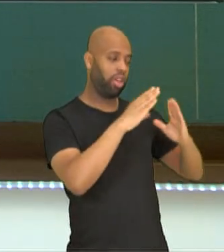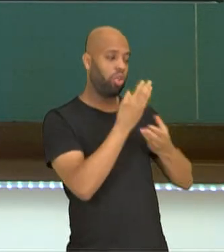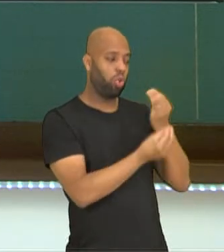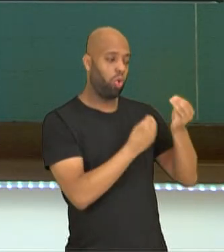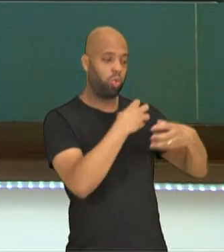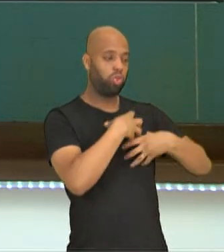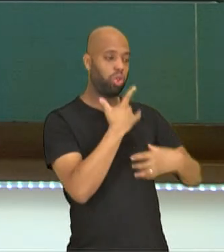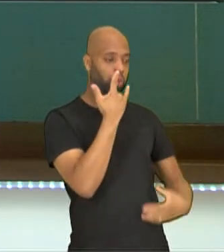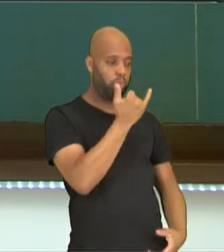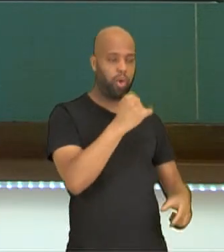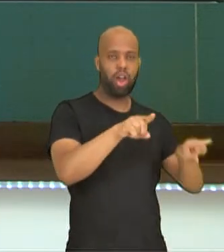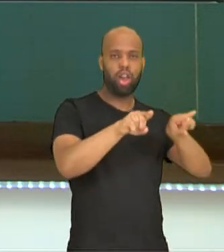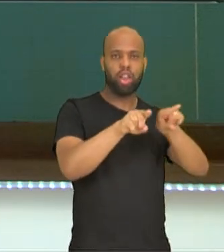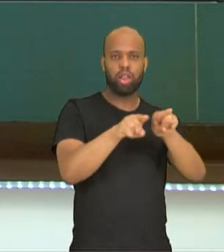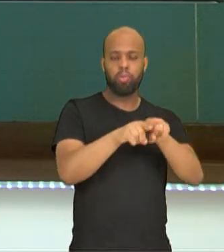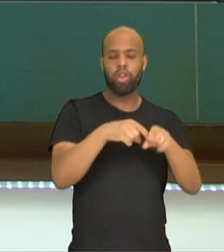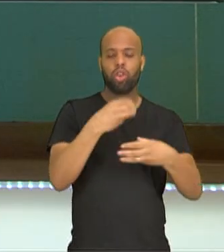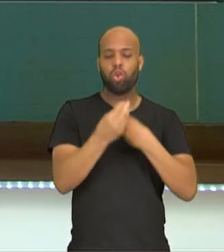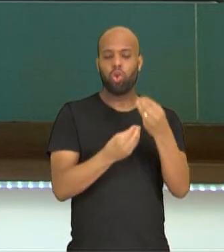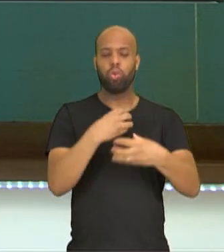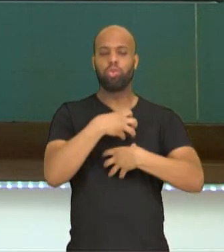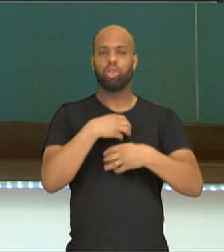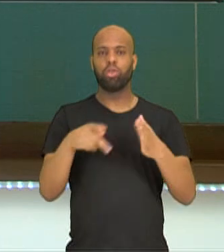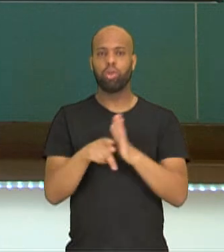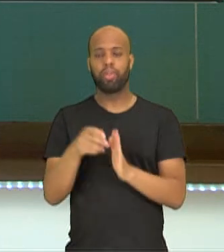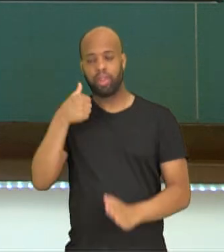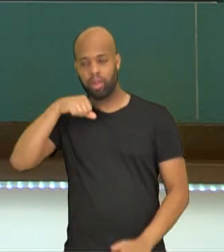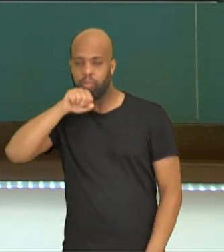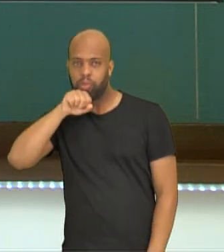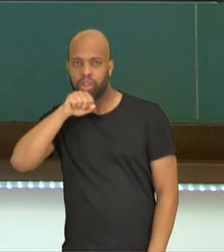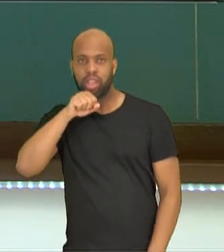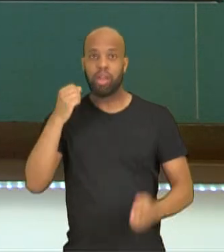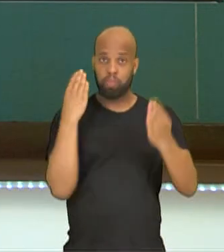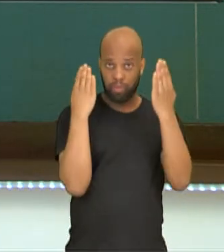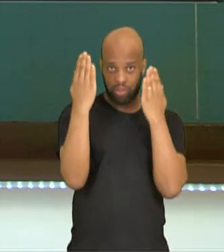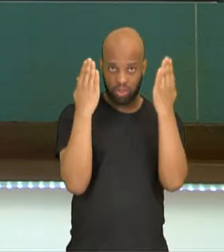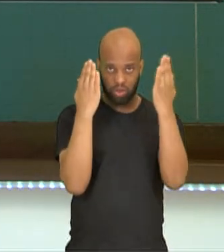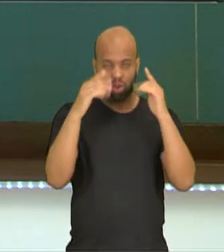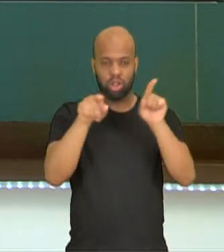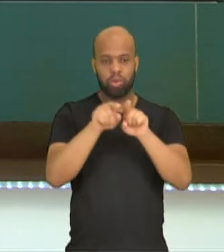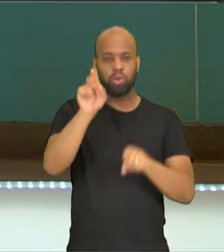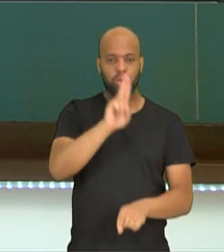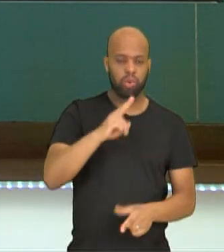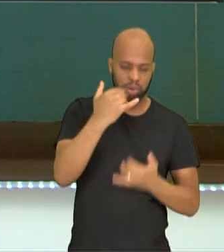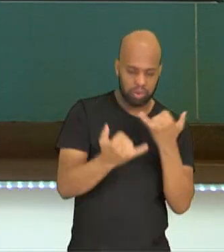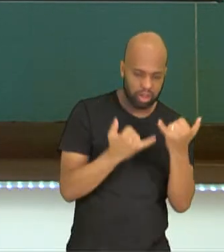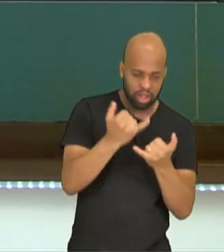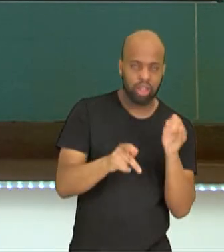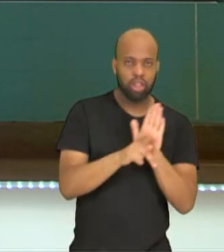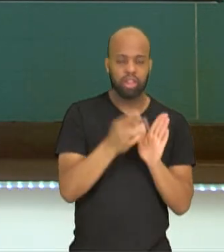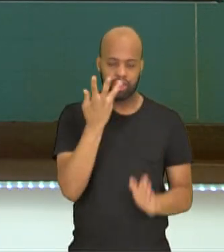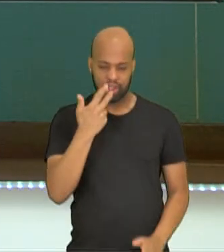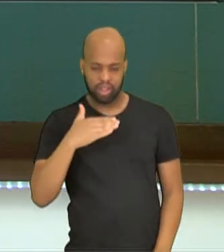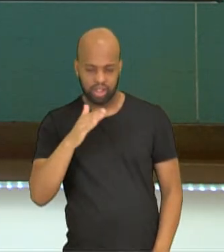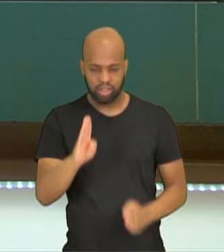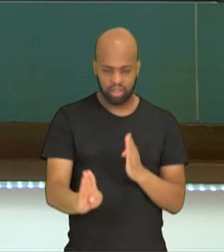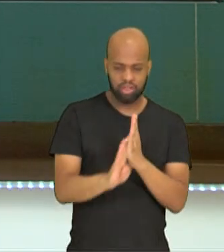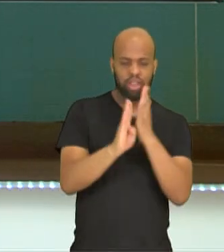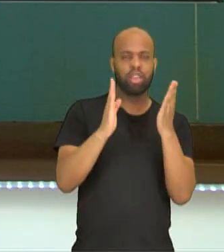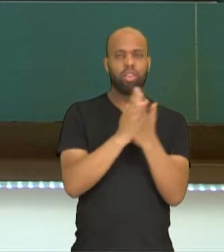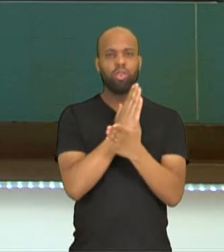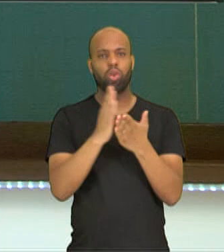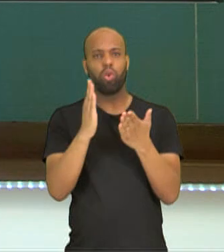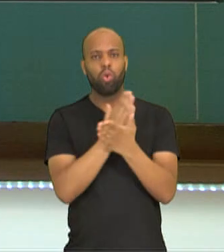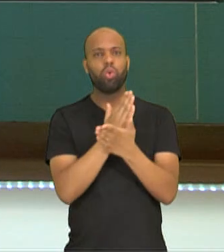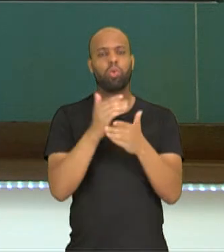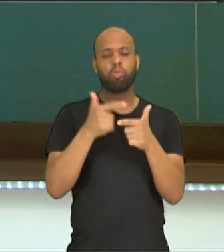função da mãe. Muitas vezes psicólogos usam a brincadeira da criança para identificar possíveis problemas e transtornos